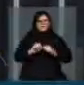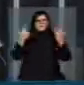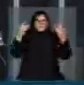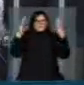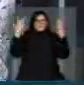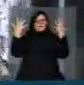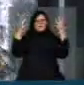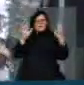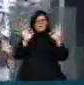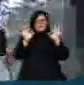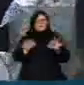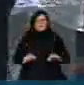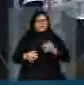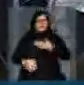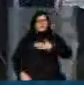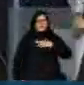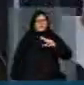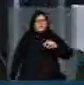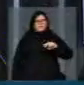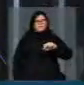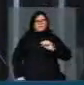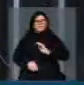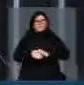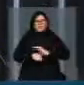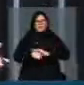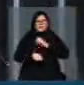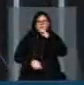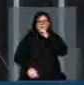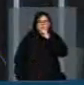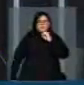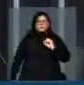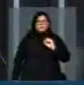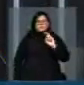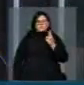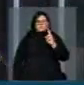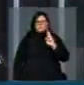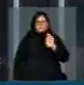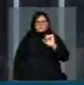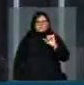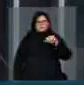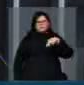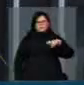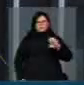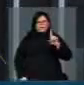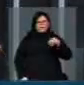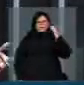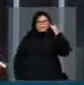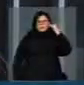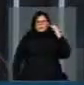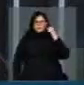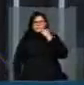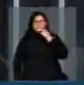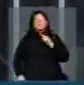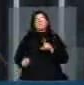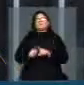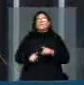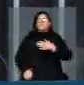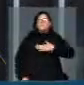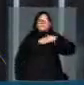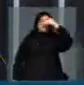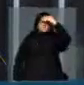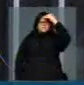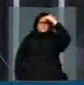homenagem à minha irmã mais velha, a Sheines Kelmacy, ela que é deficiente auditiva, ao meu sobrinho